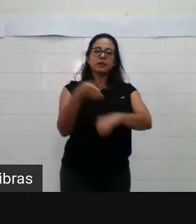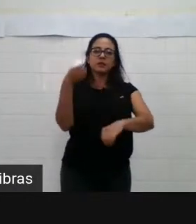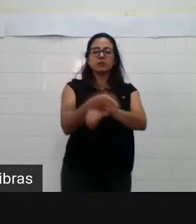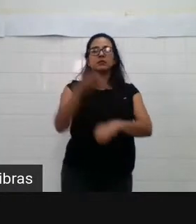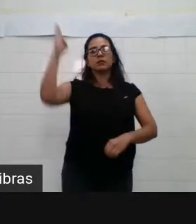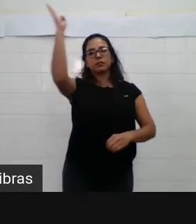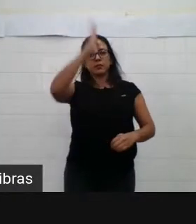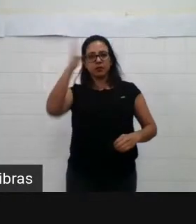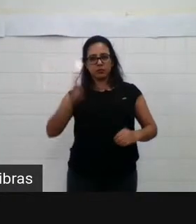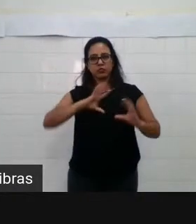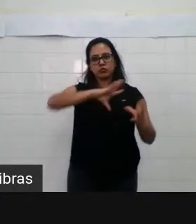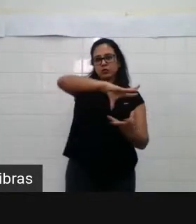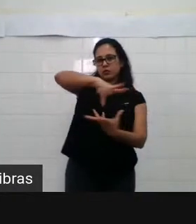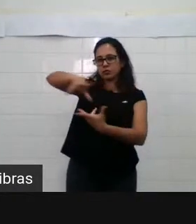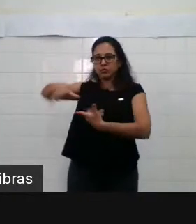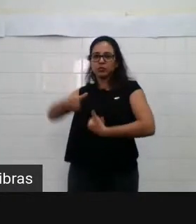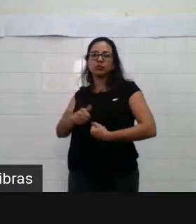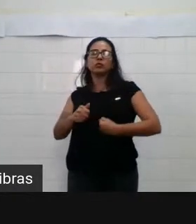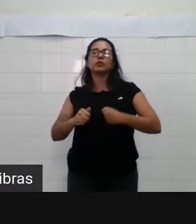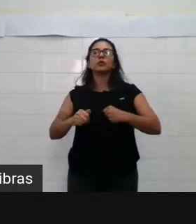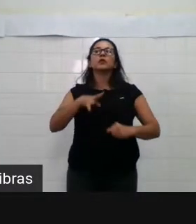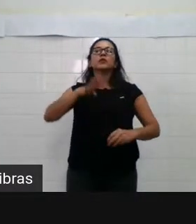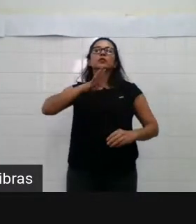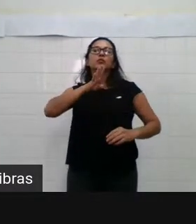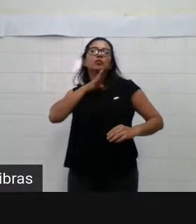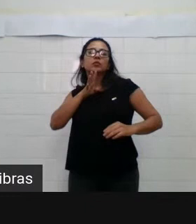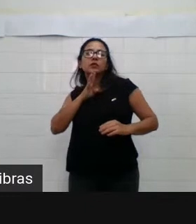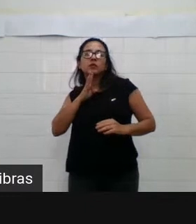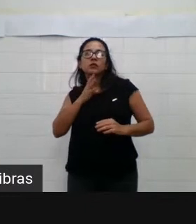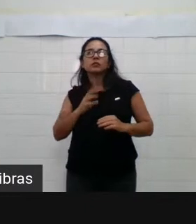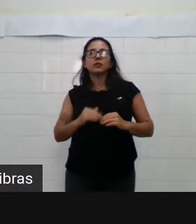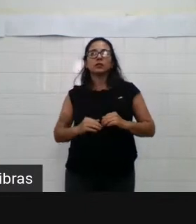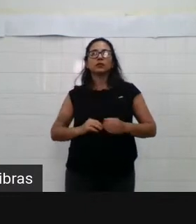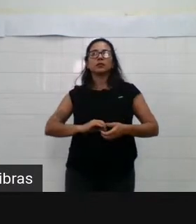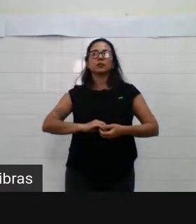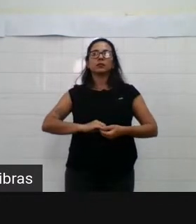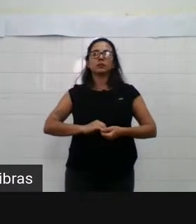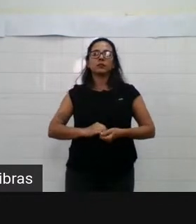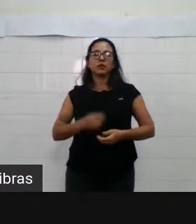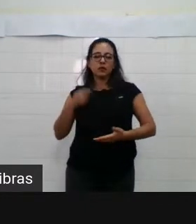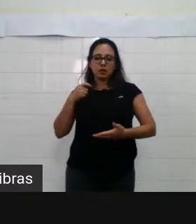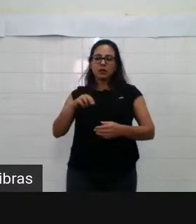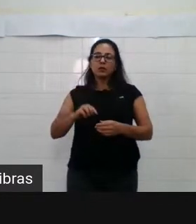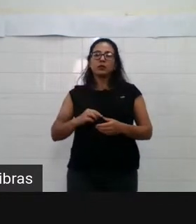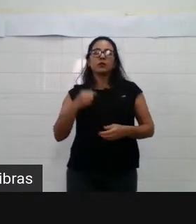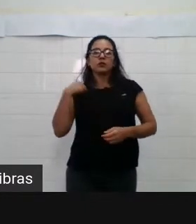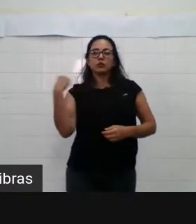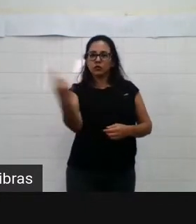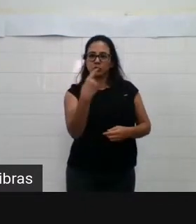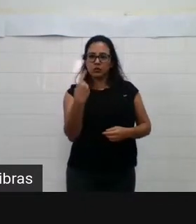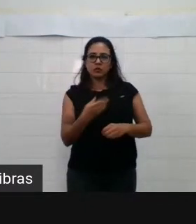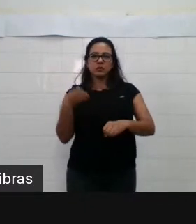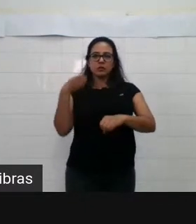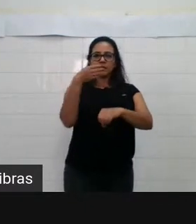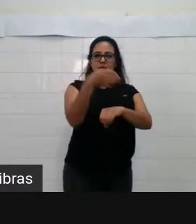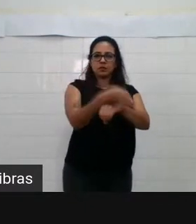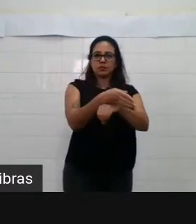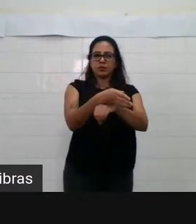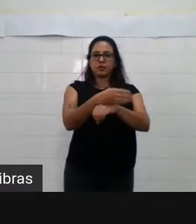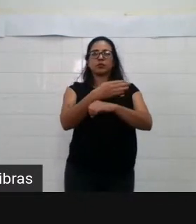da transformação do conhecimento. Nós somos parte daquilo que o conhecimento exige de nós todos os